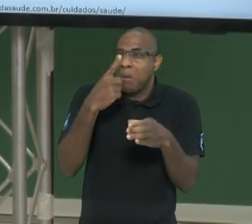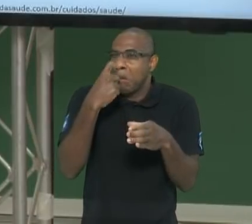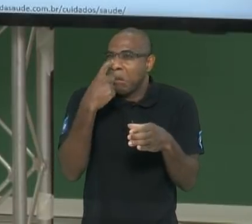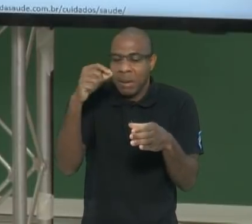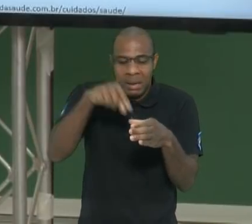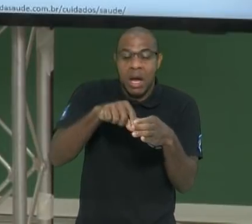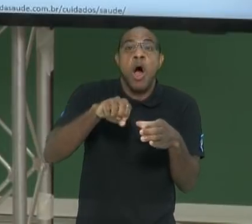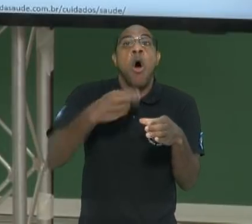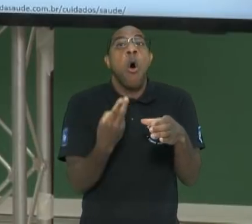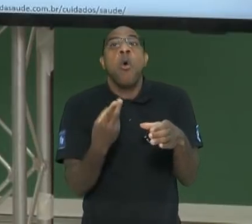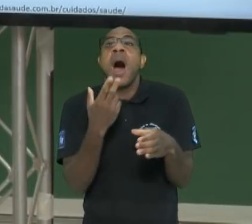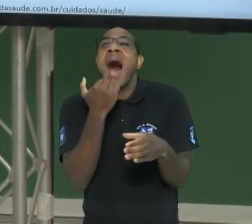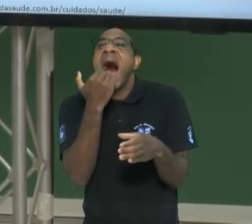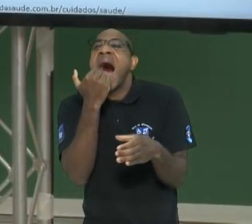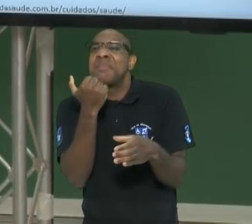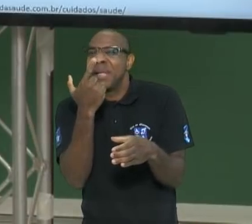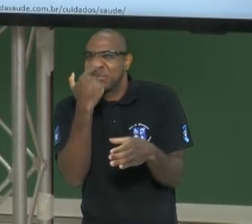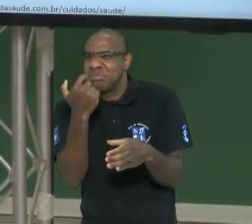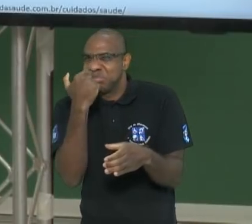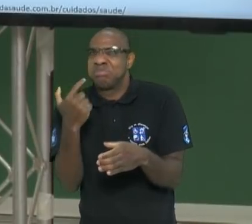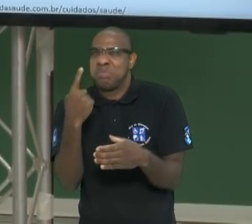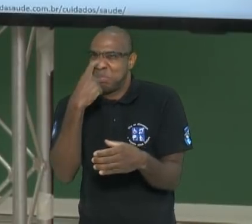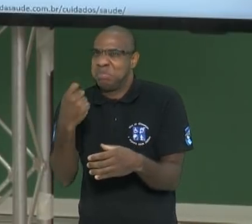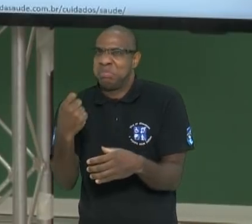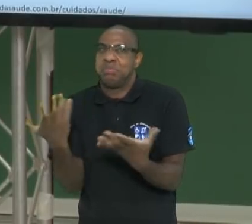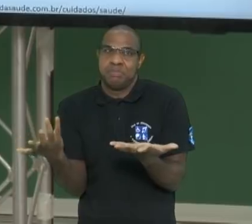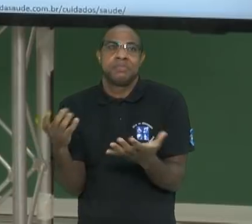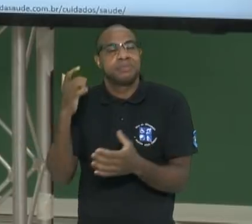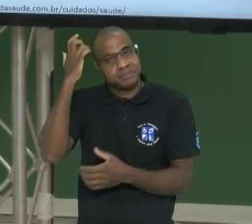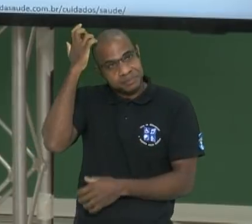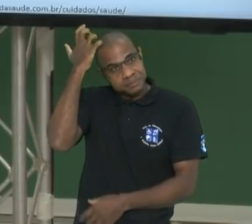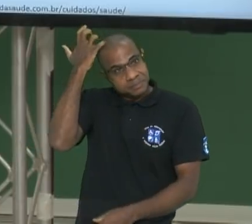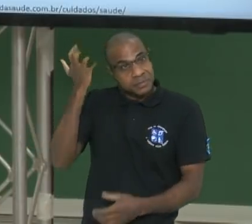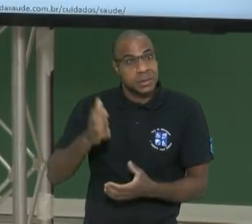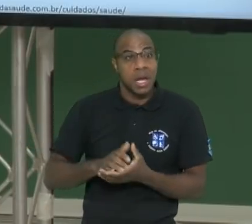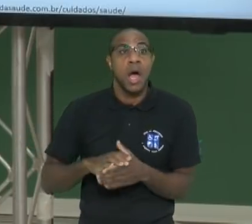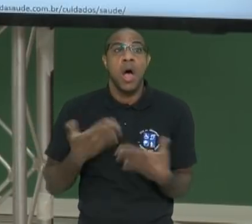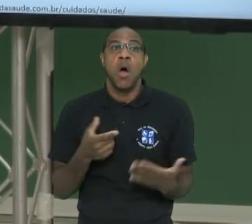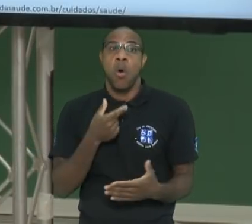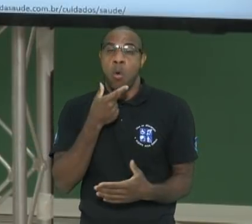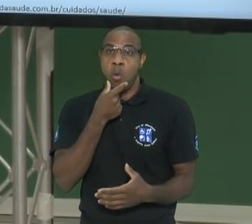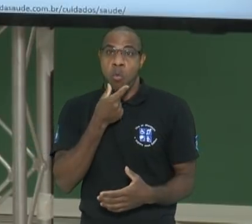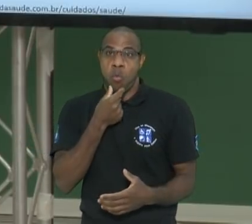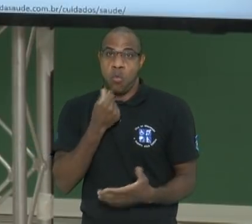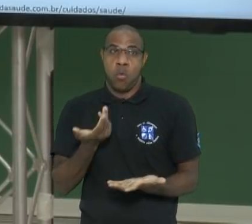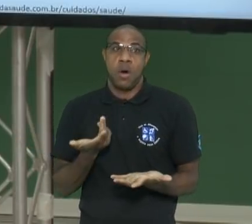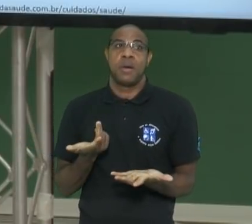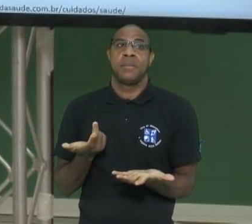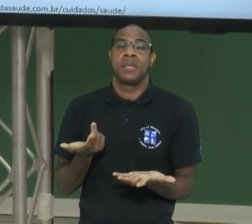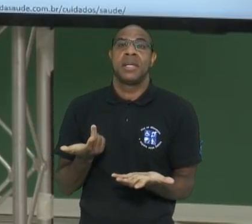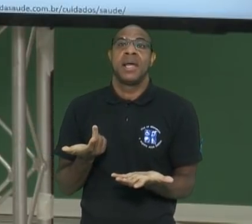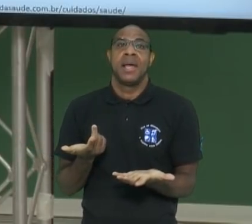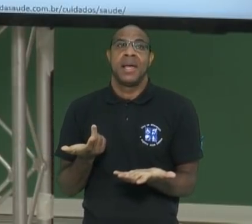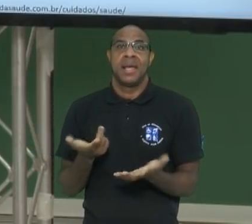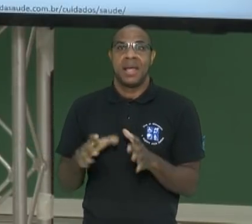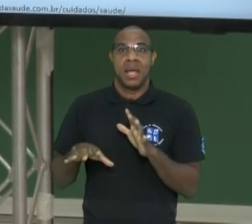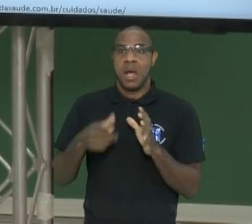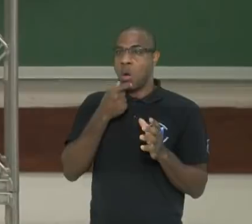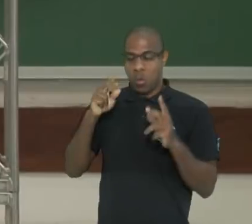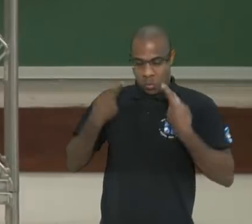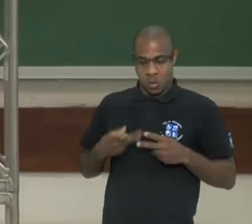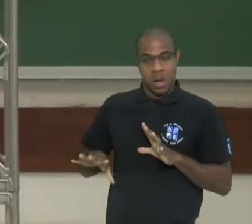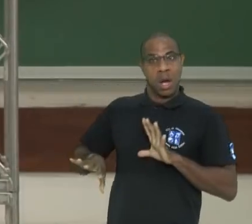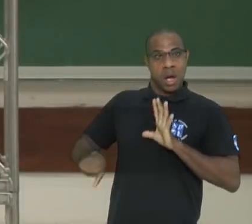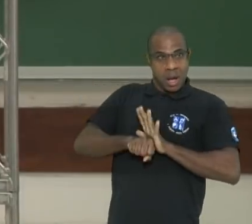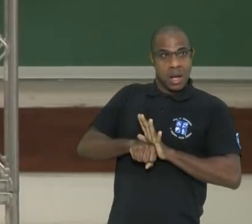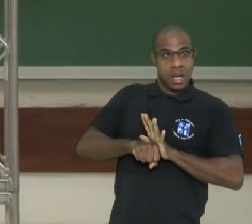no alimento contaminado. O ser humano, quando se contamina com o protozoário, ele se